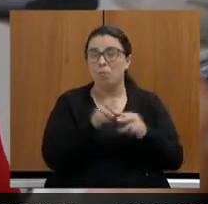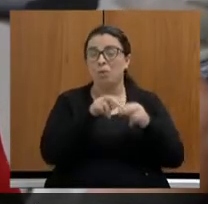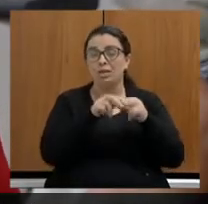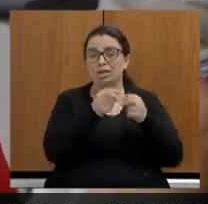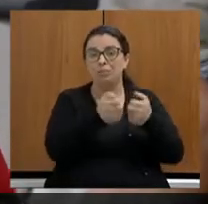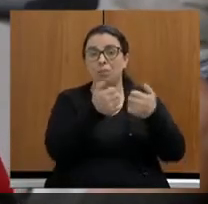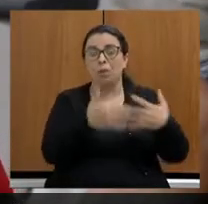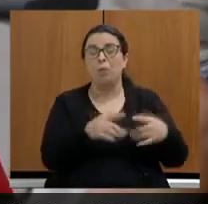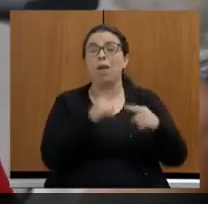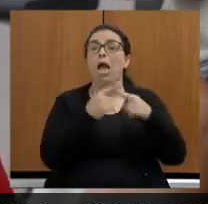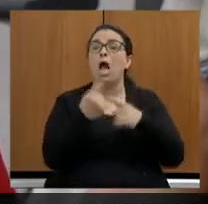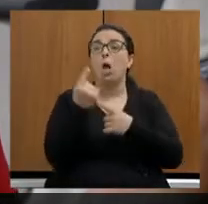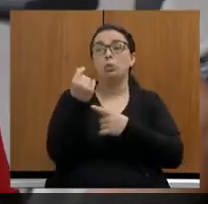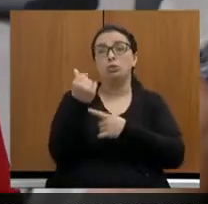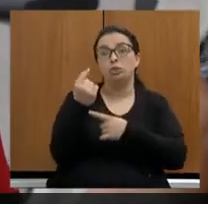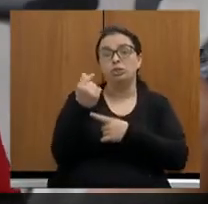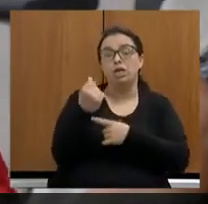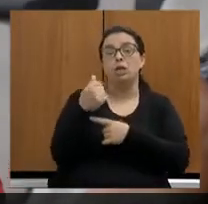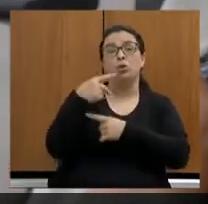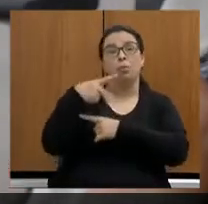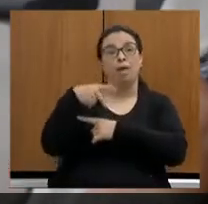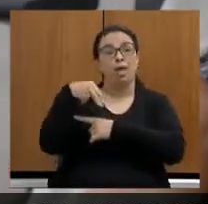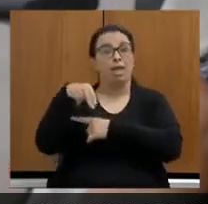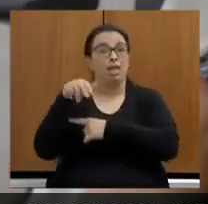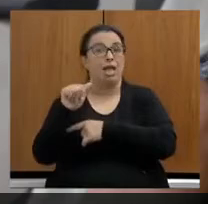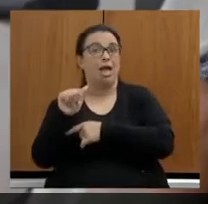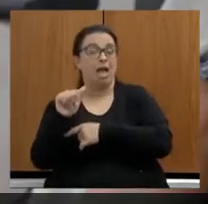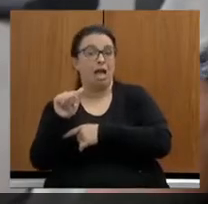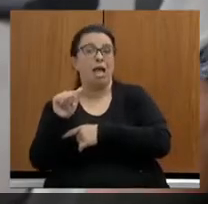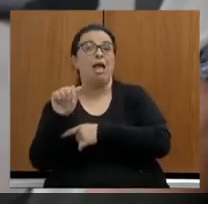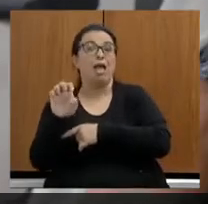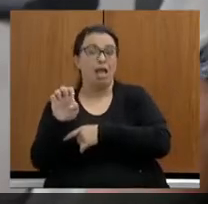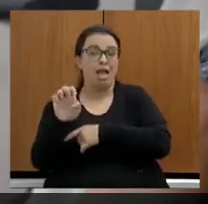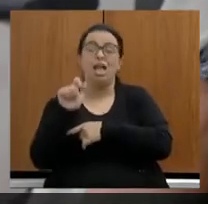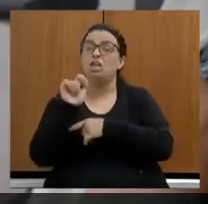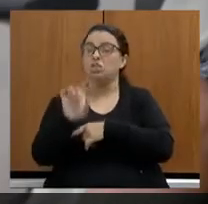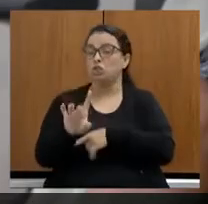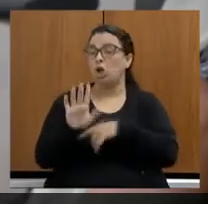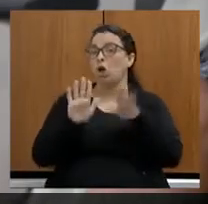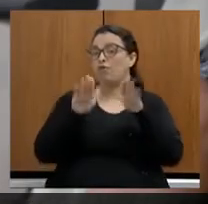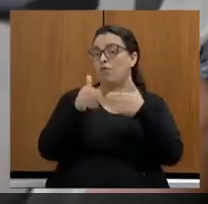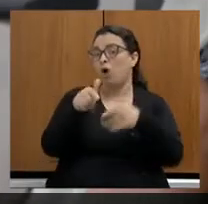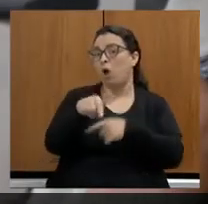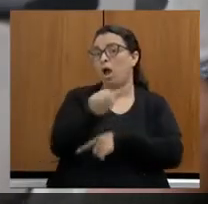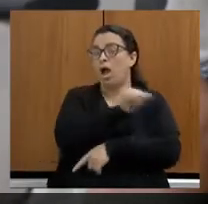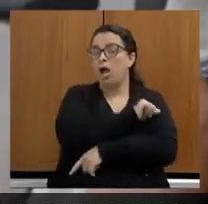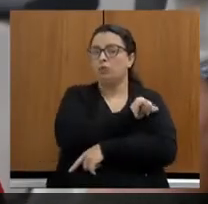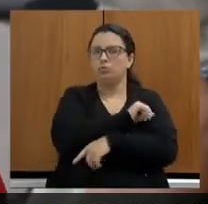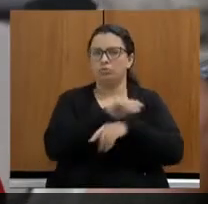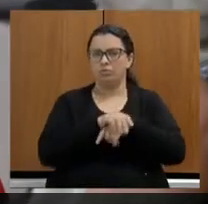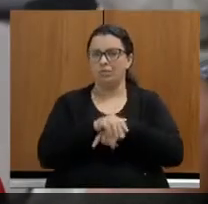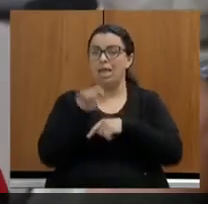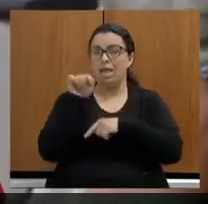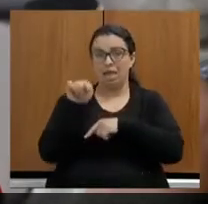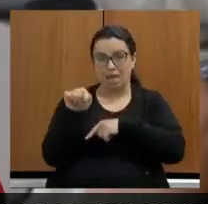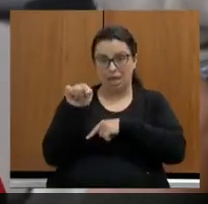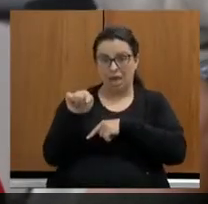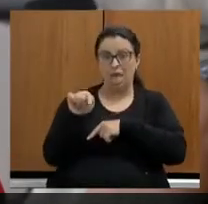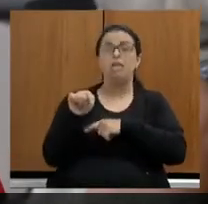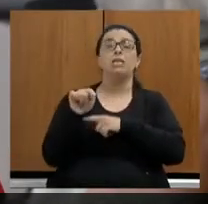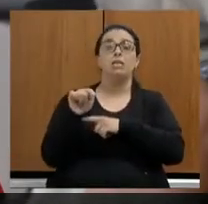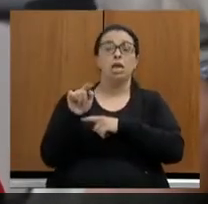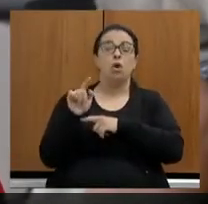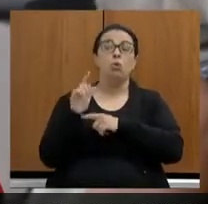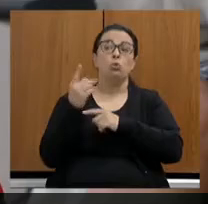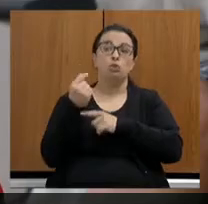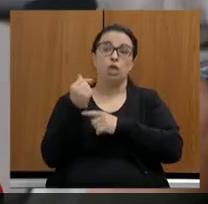que o dinheiro do programa nacional de alimentação escolar era só para os estudantes e esse programa nacional de alimentação escolar o